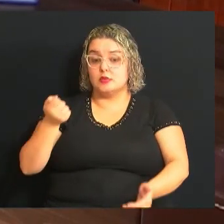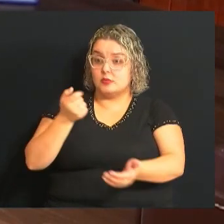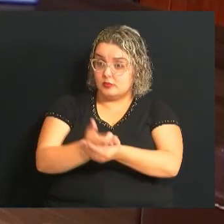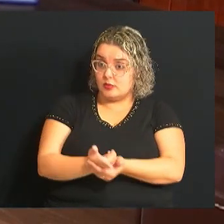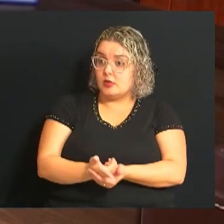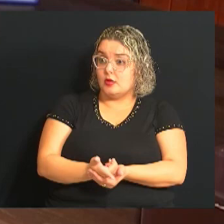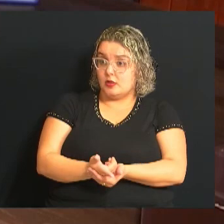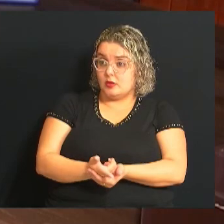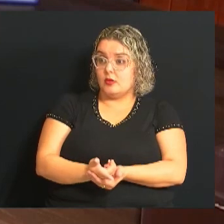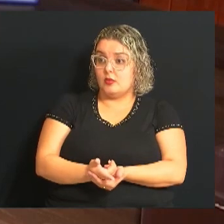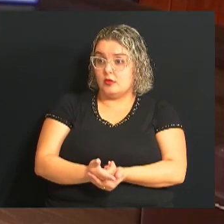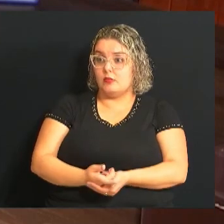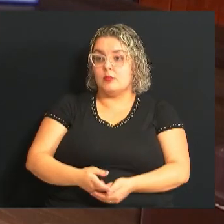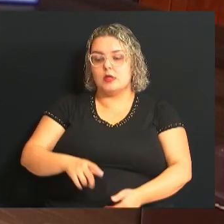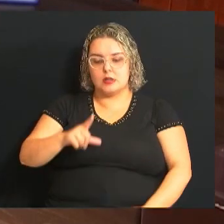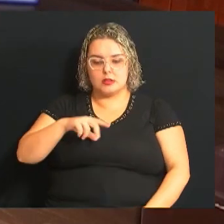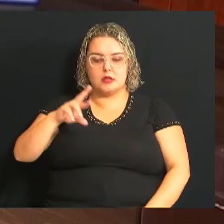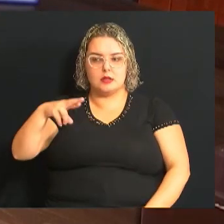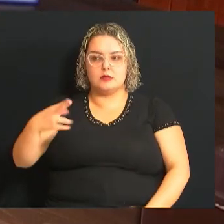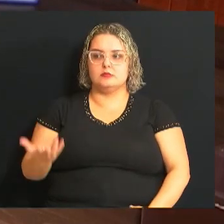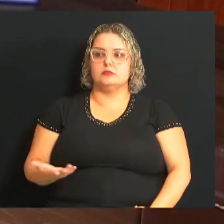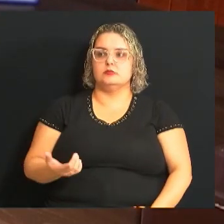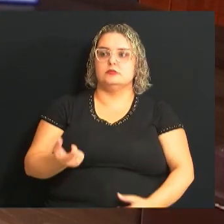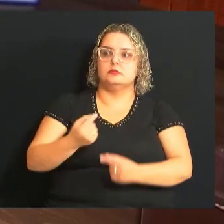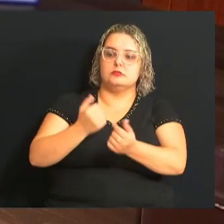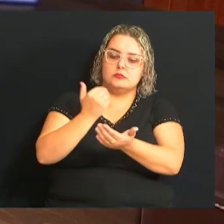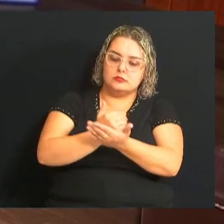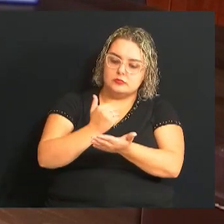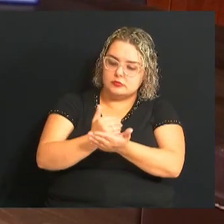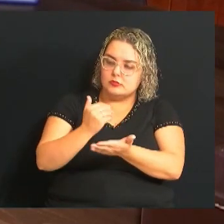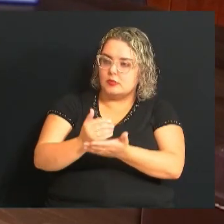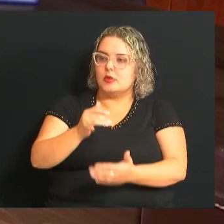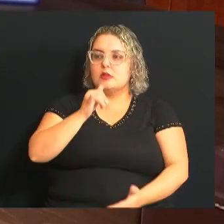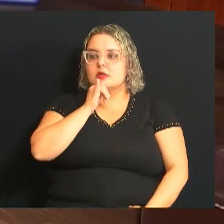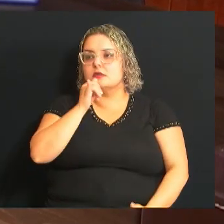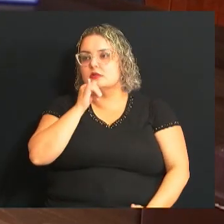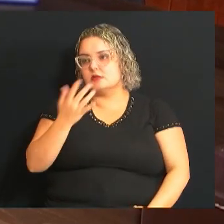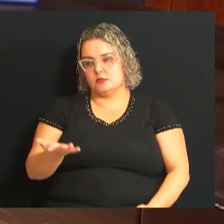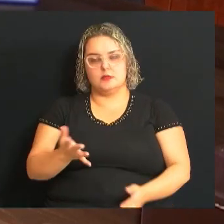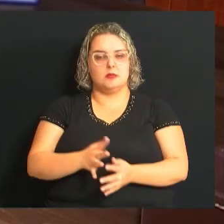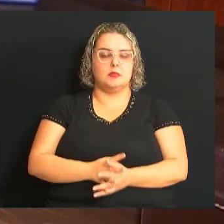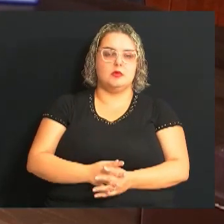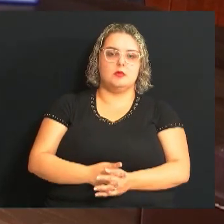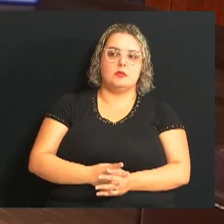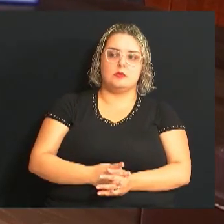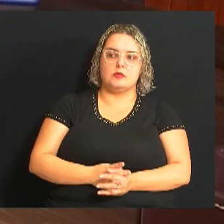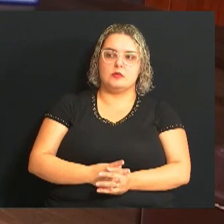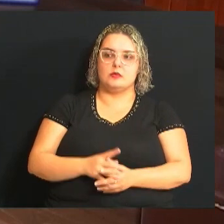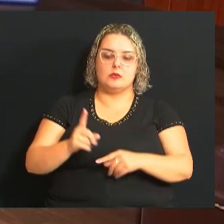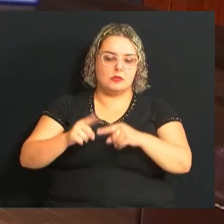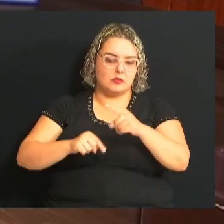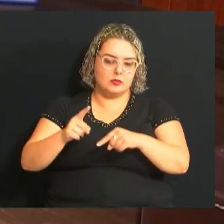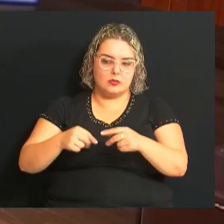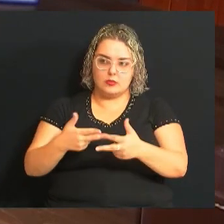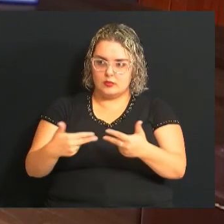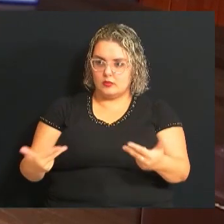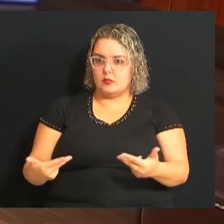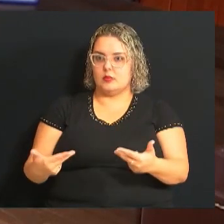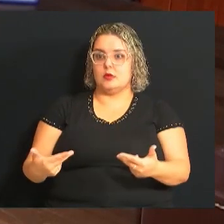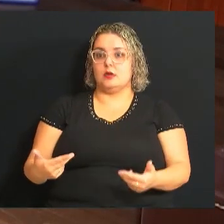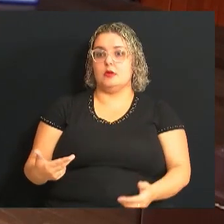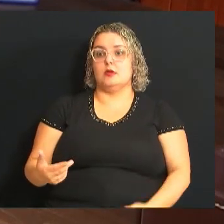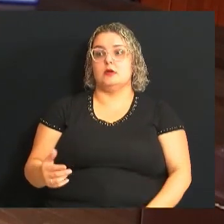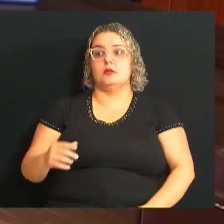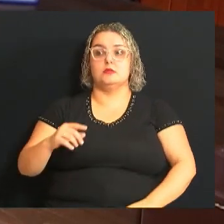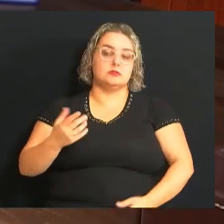compra racional. Procurar fracionar as compras, por exemplo, entre o material escolar tem os uniformes.